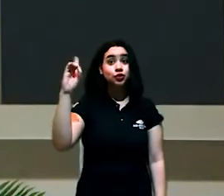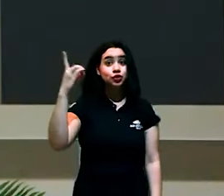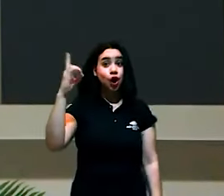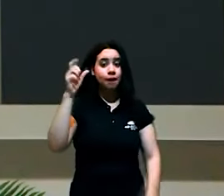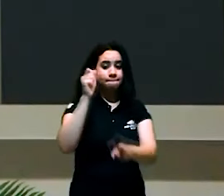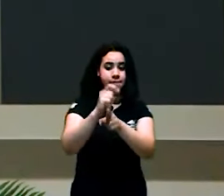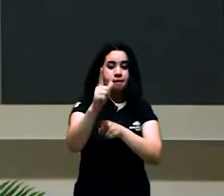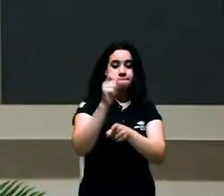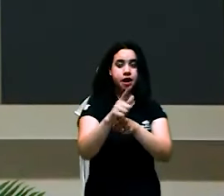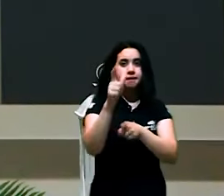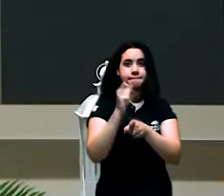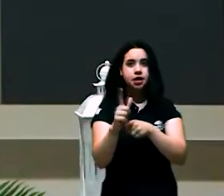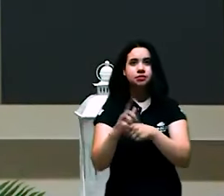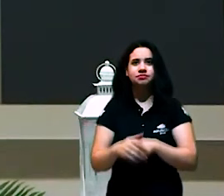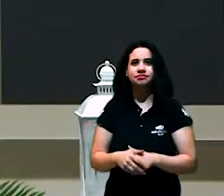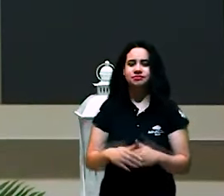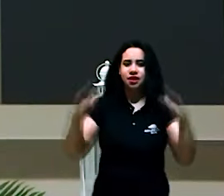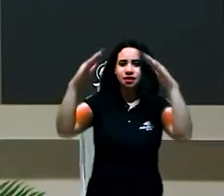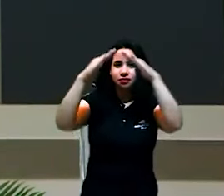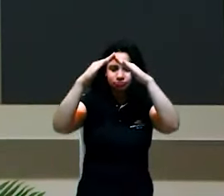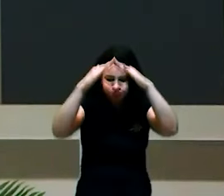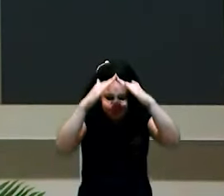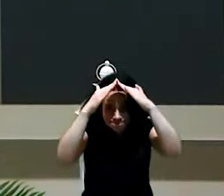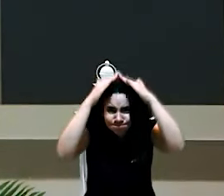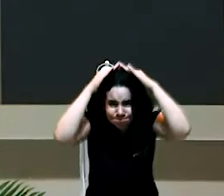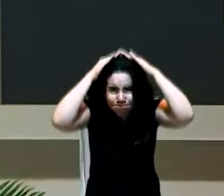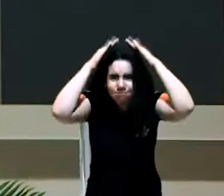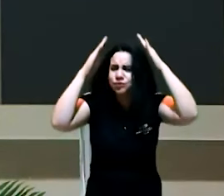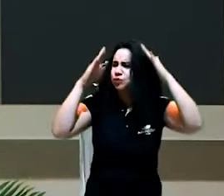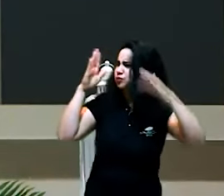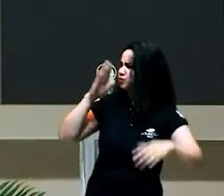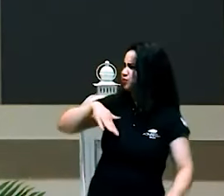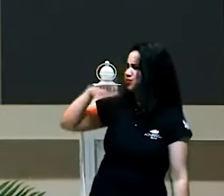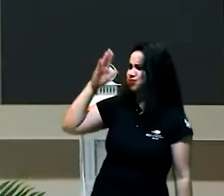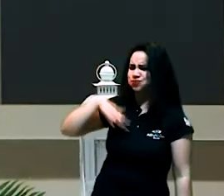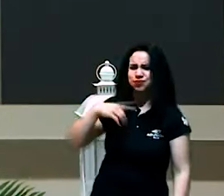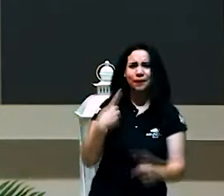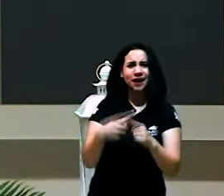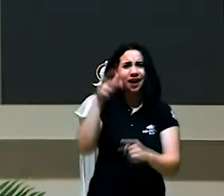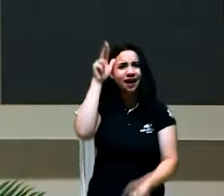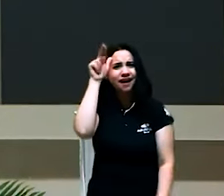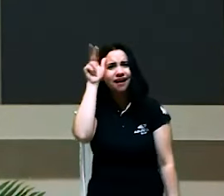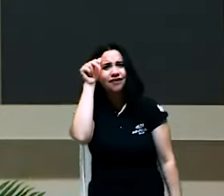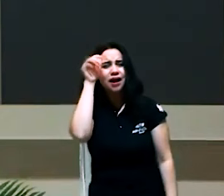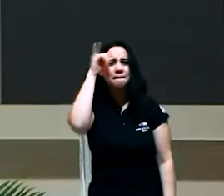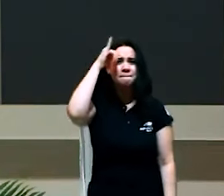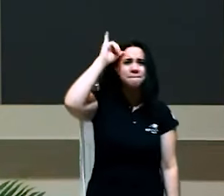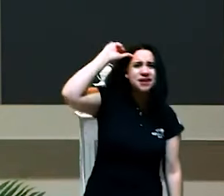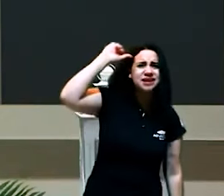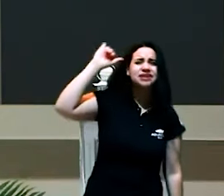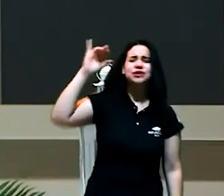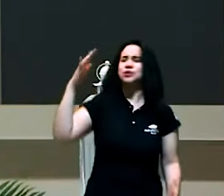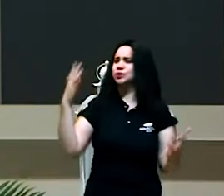era tanto mal cheiro, de tanto cavalos e de gente que vinham de fora e estavam todos juntos,